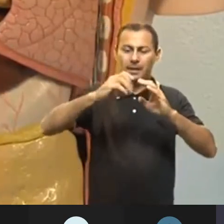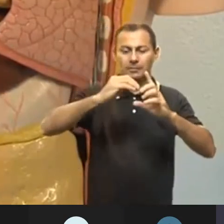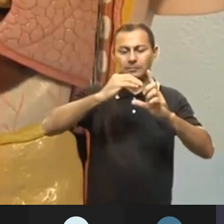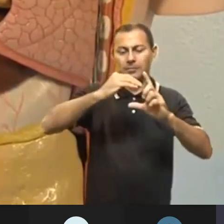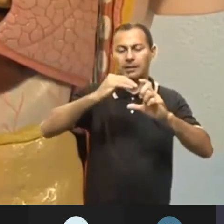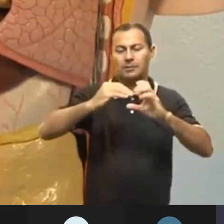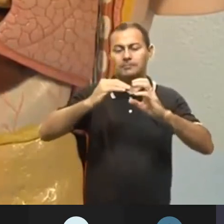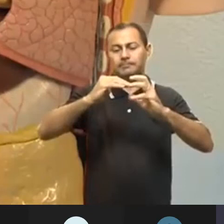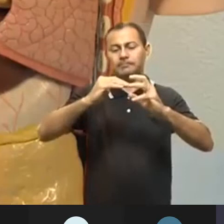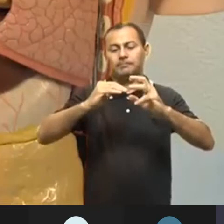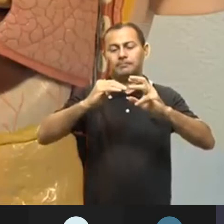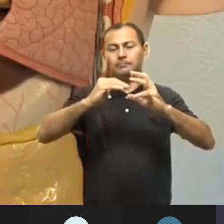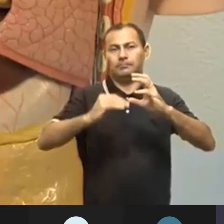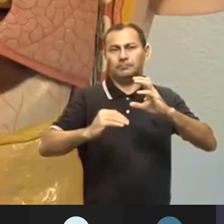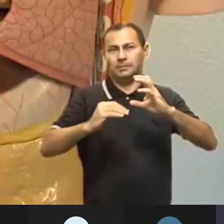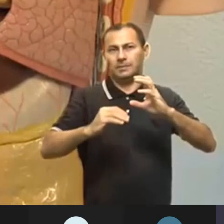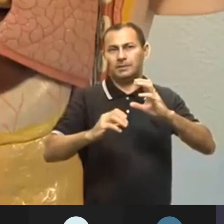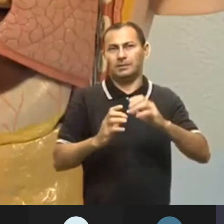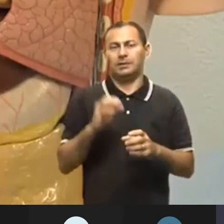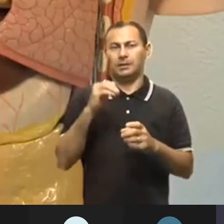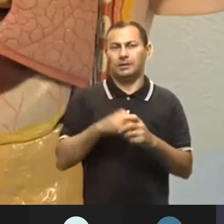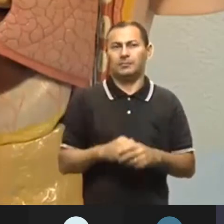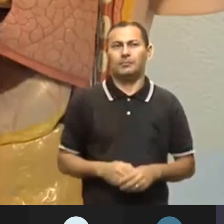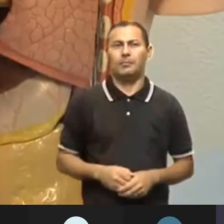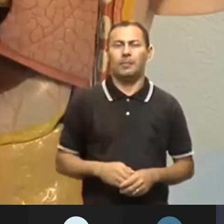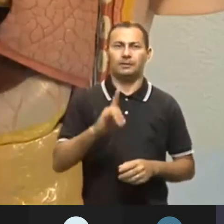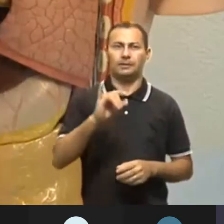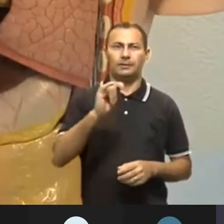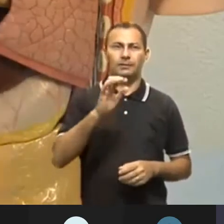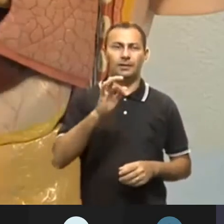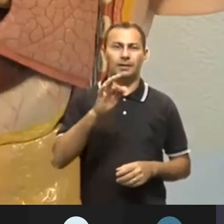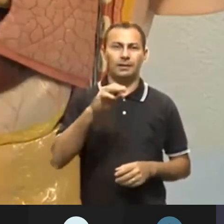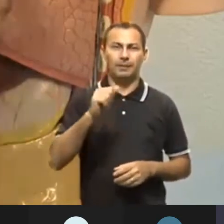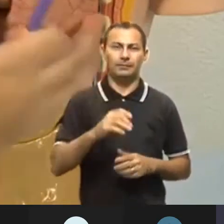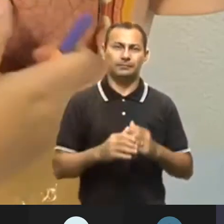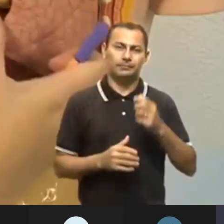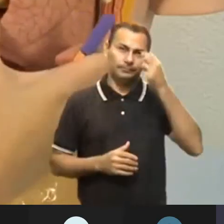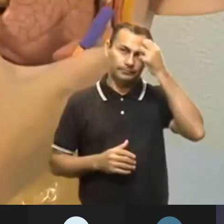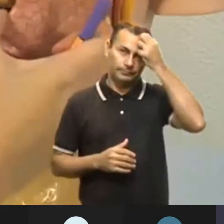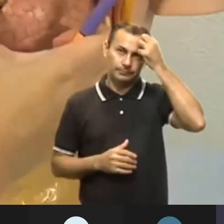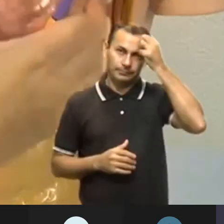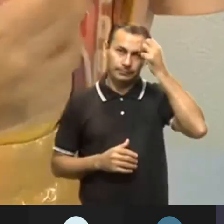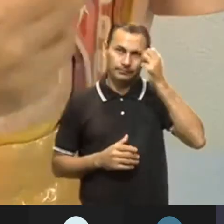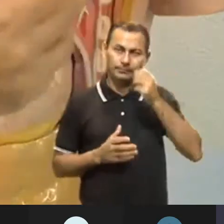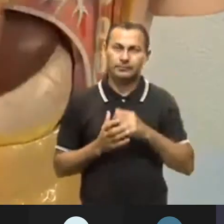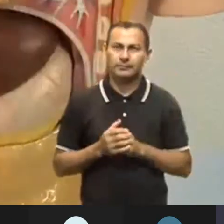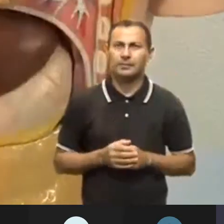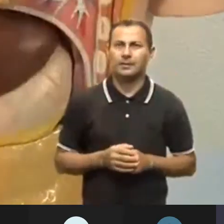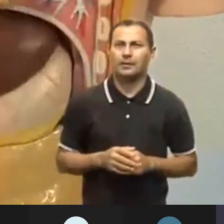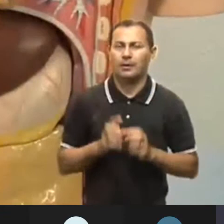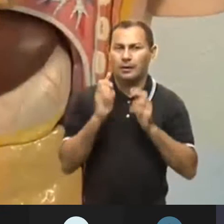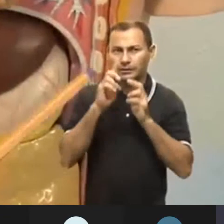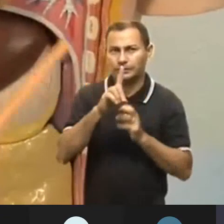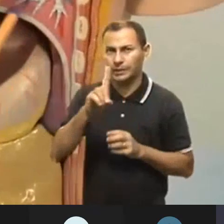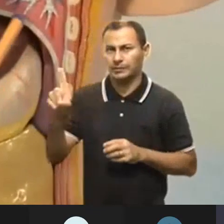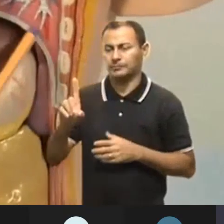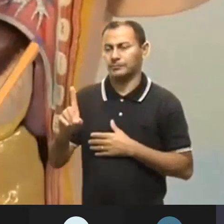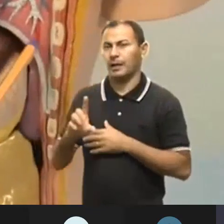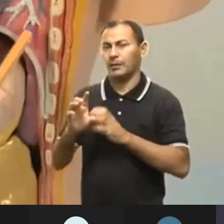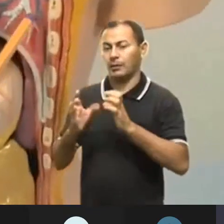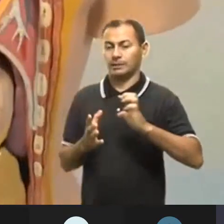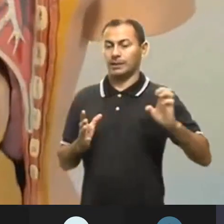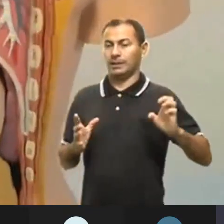superior, tá? Mostrando aí, né, a porção interna. E aí, o diafragma, ok? Então, voltando aí o pulmão direito, vamos